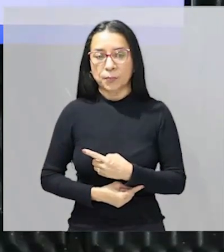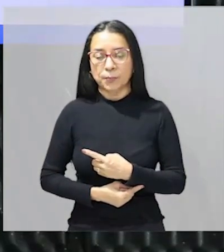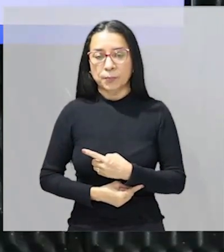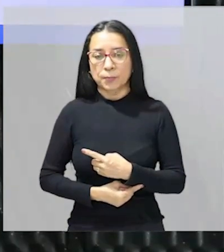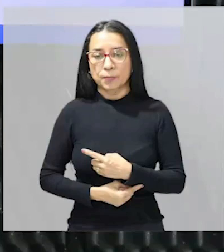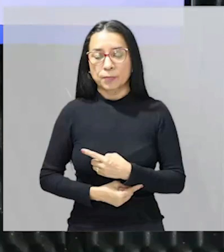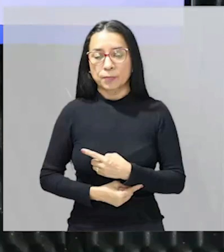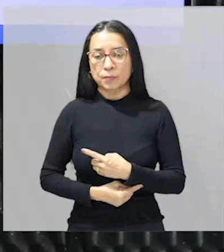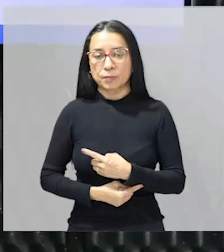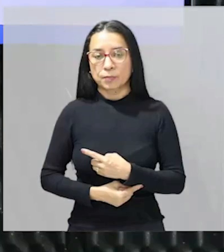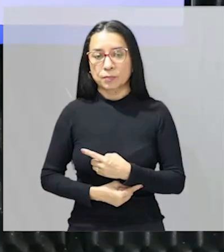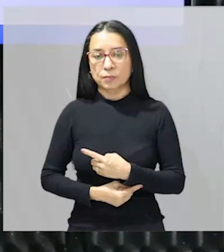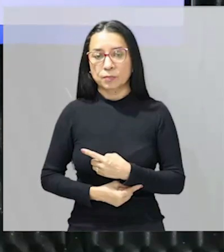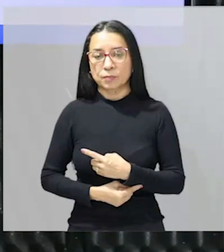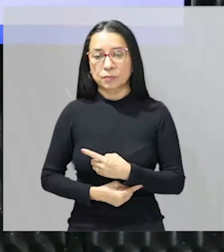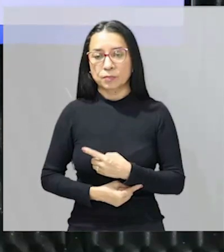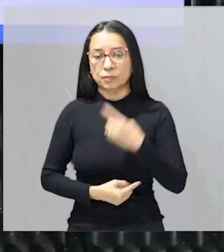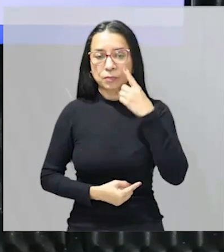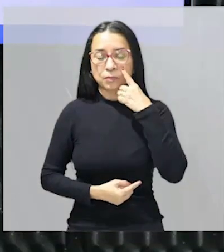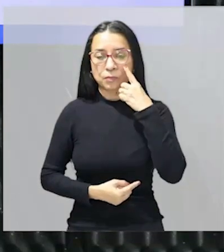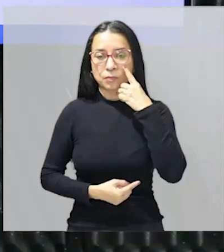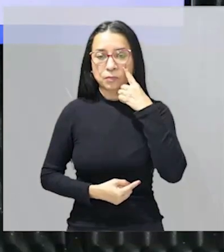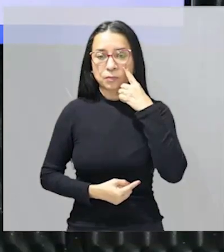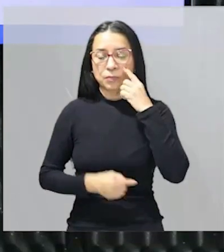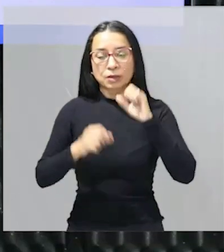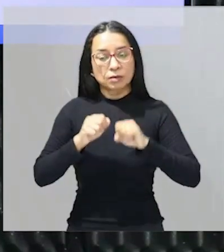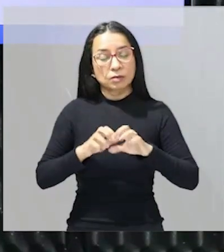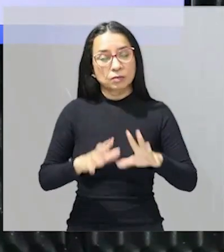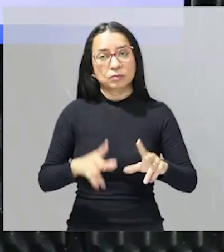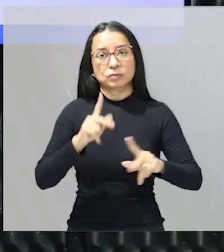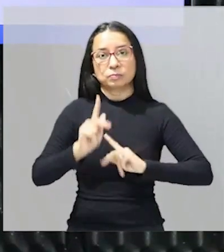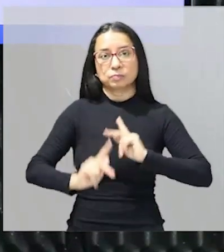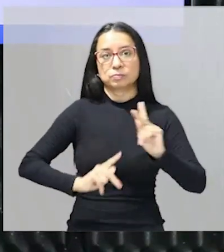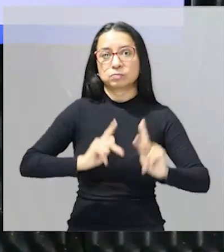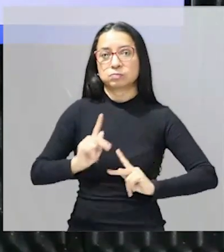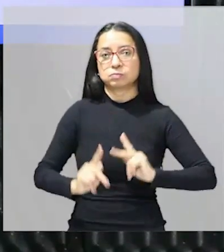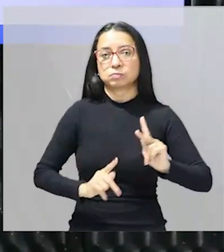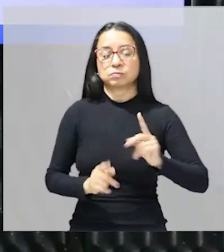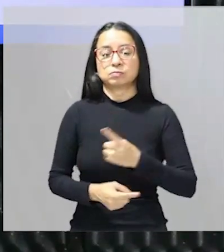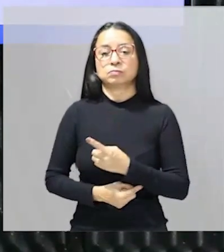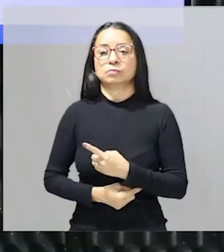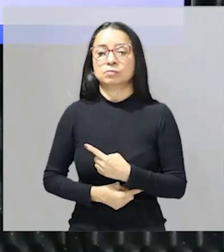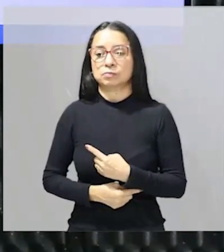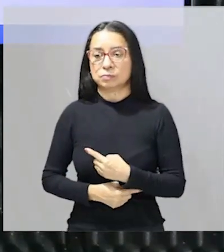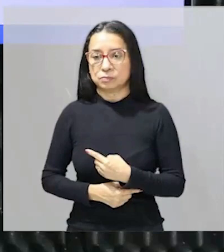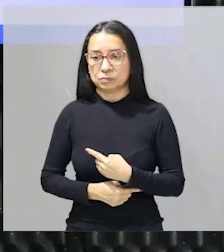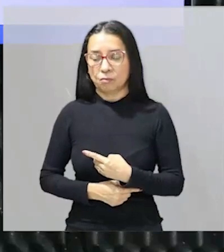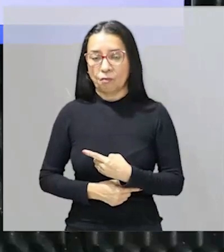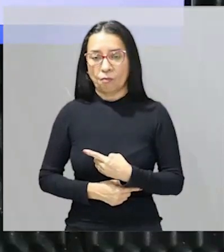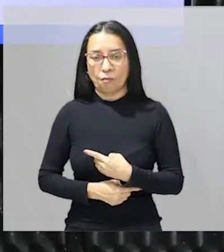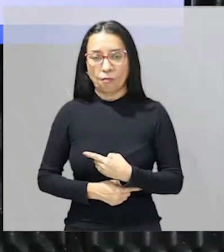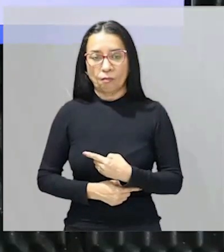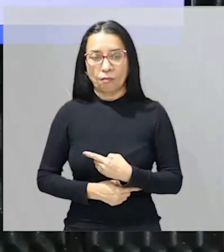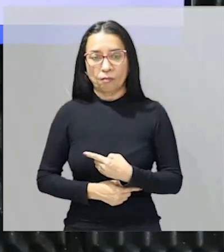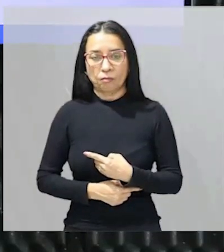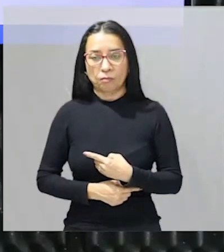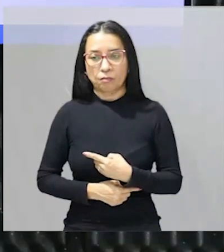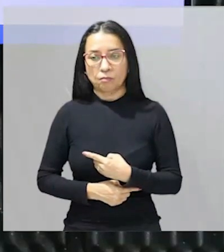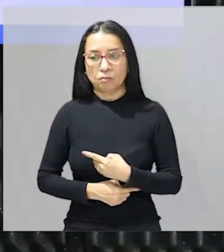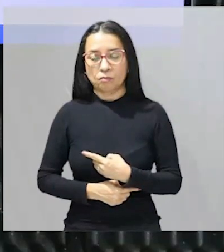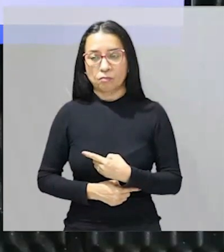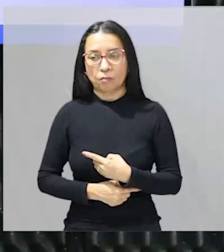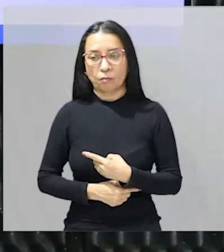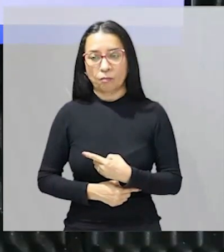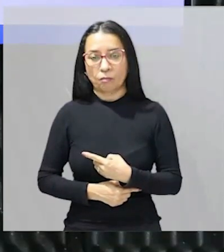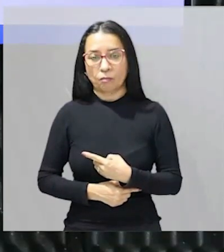foram se estabelecer na Nova Inglaterra, tá vendo? As colônias de povoamento. Para isso, contribuiu a influência das leis